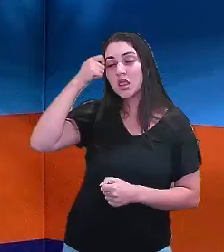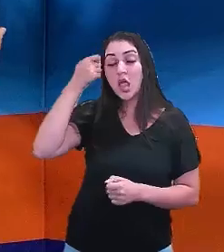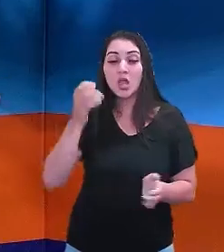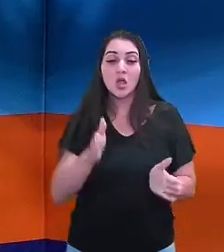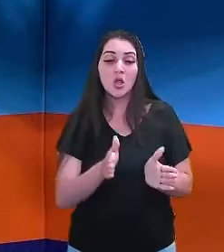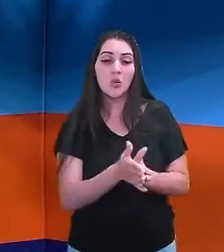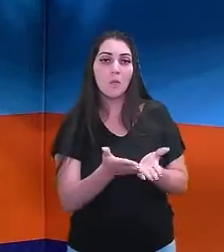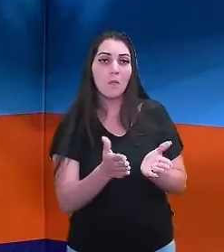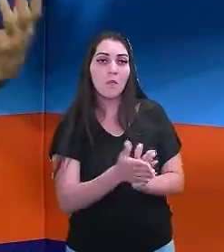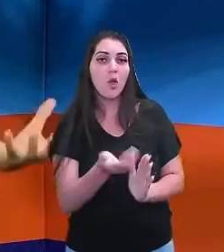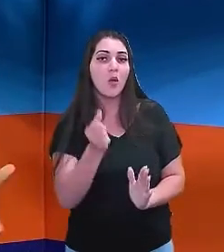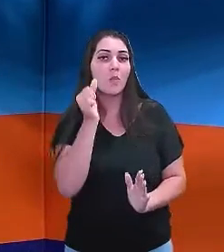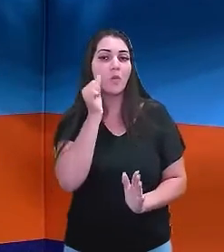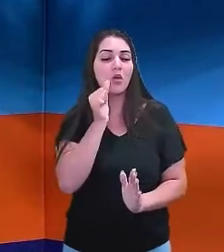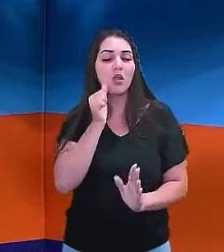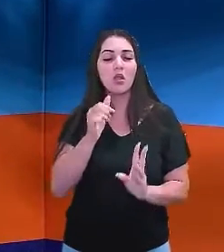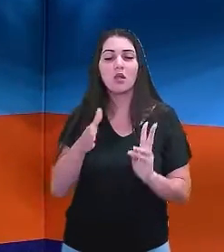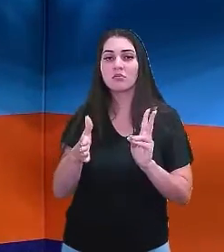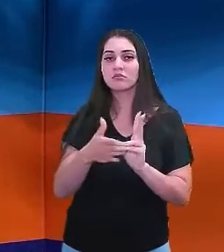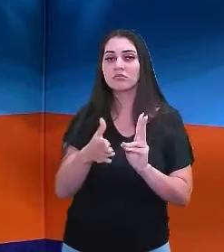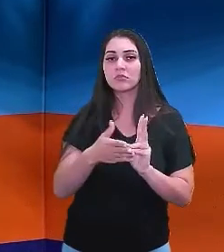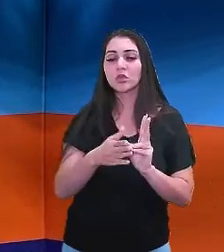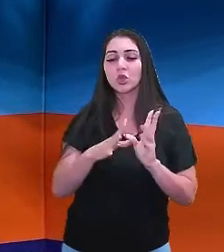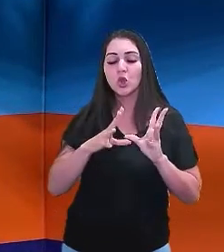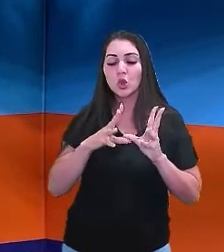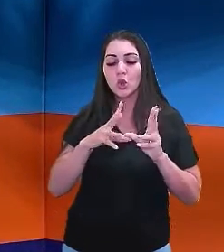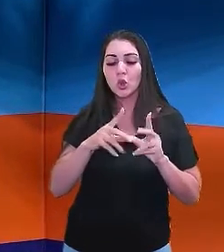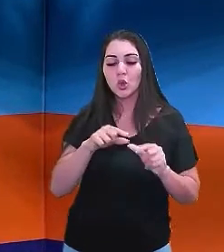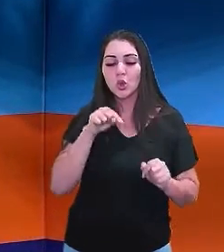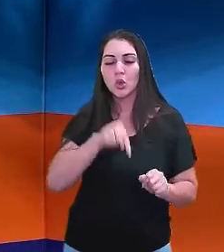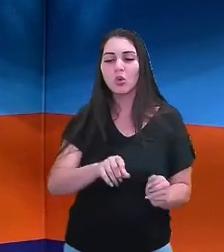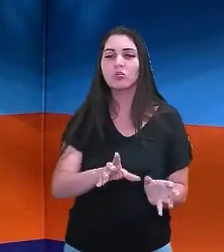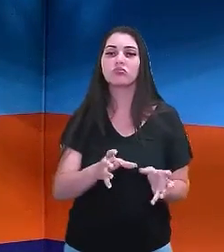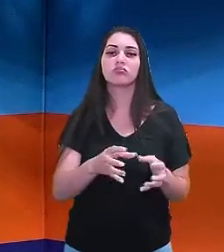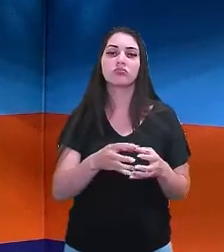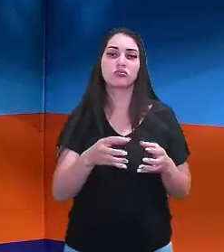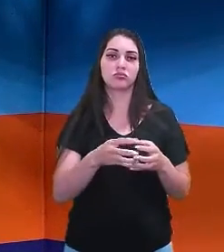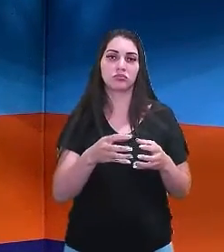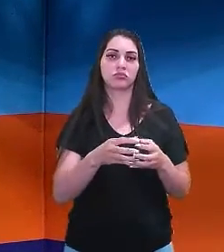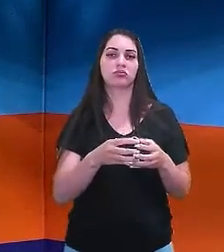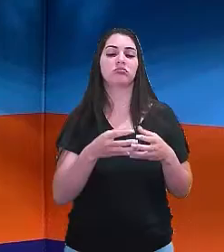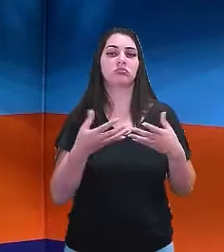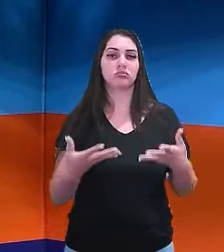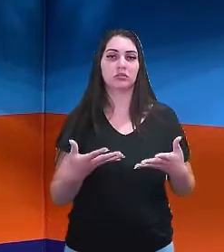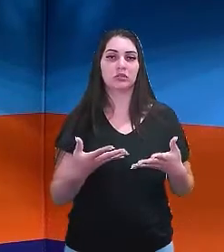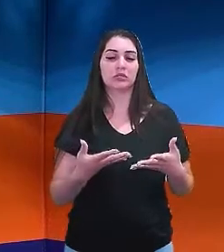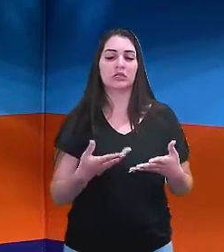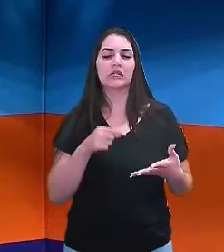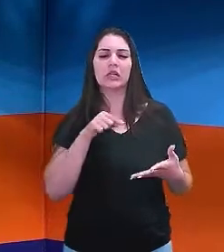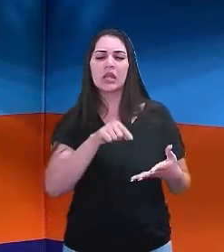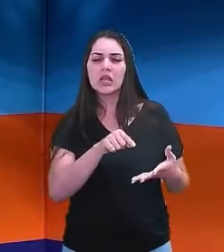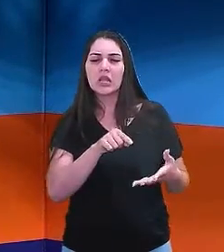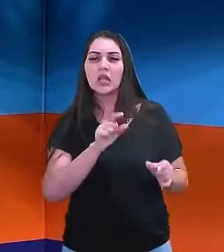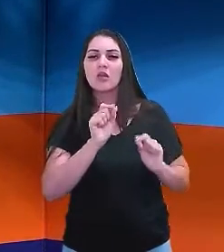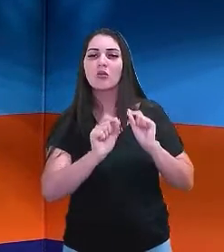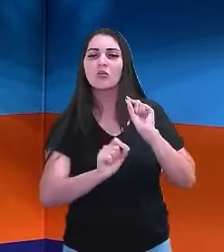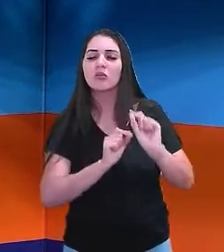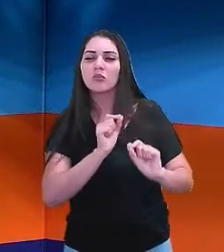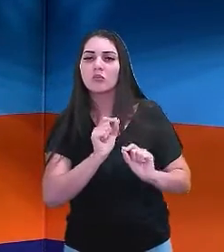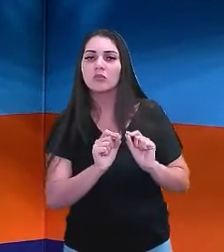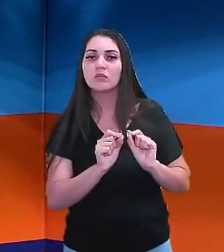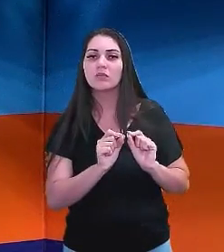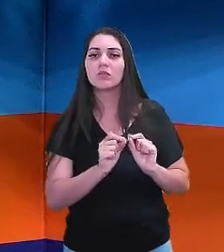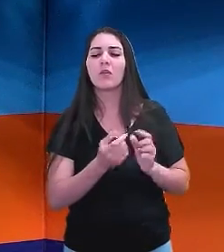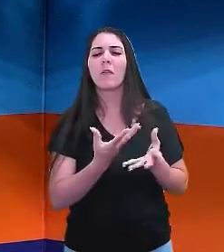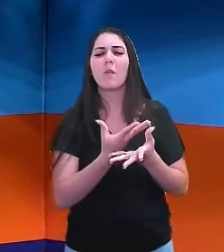pobres, mulheres, indígenas, todos esses grupos que foram tangencialmente, ou seja,